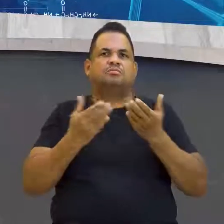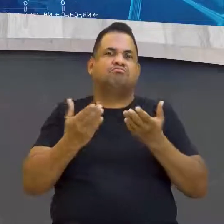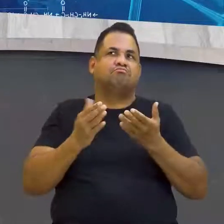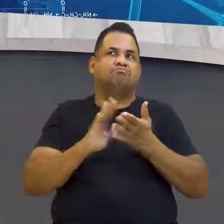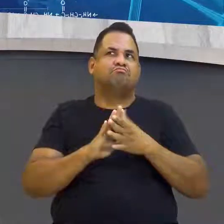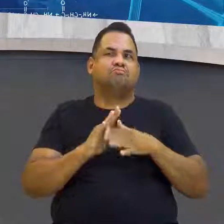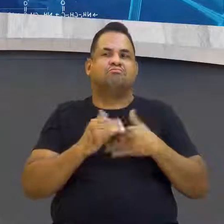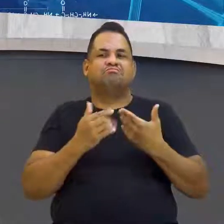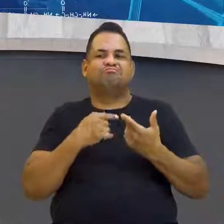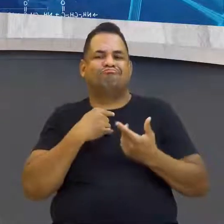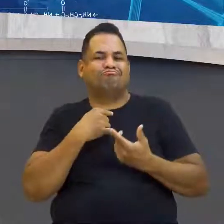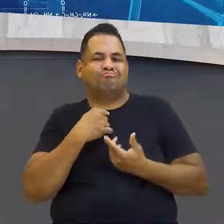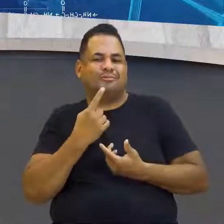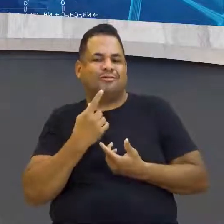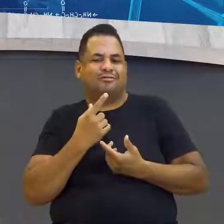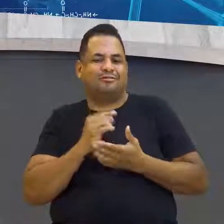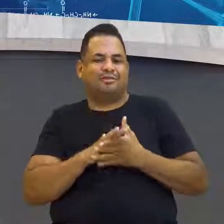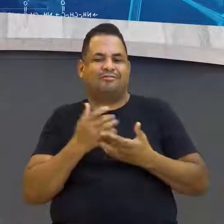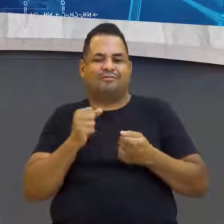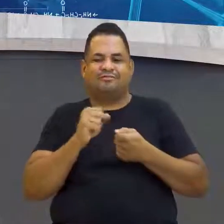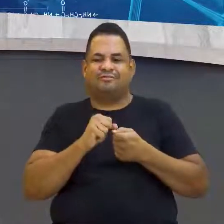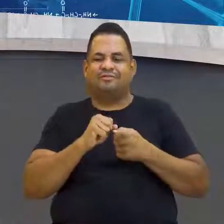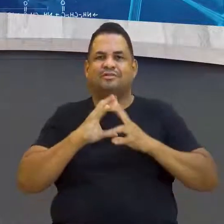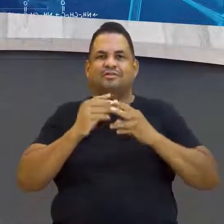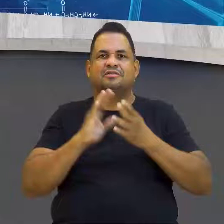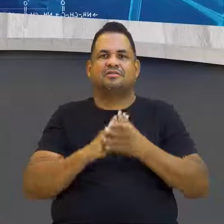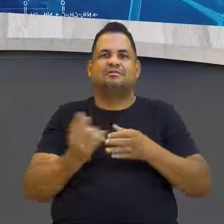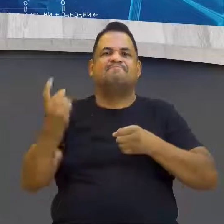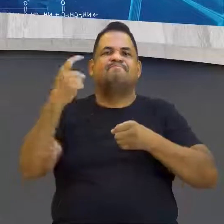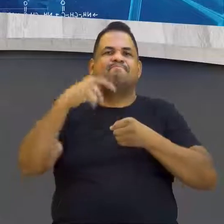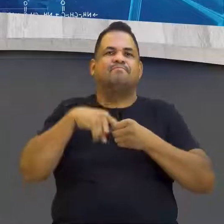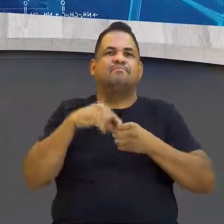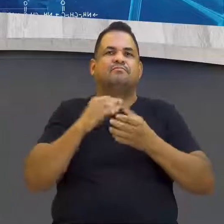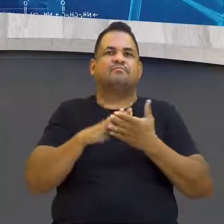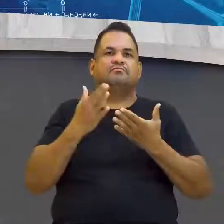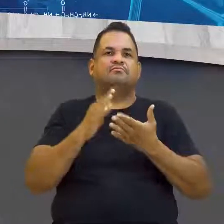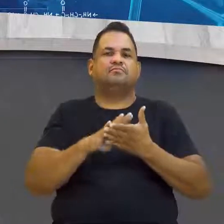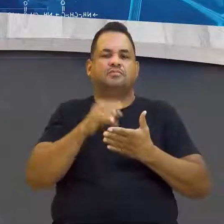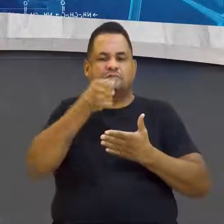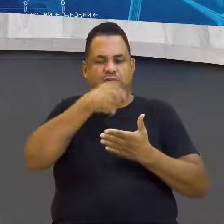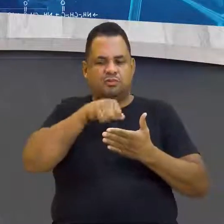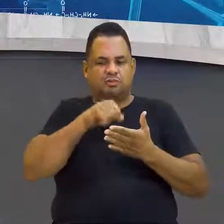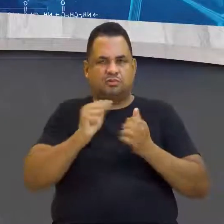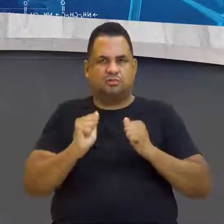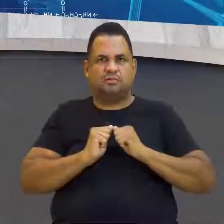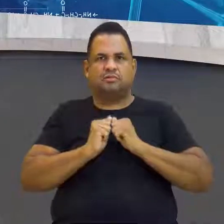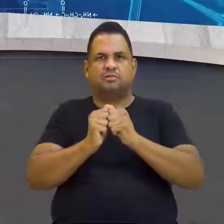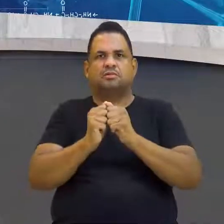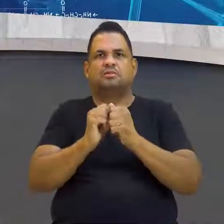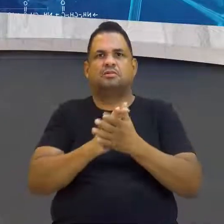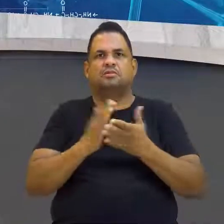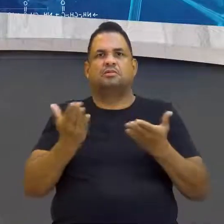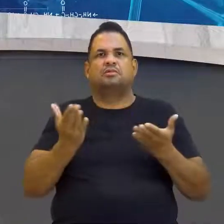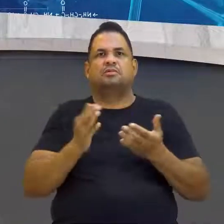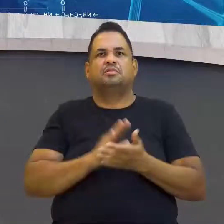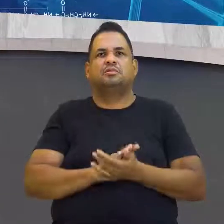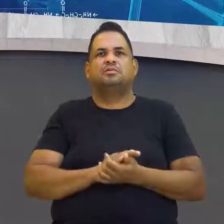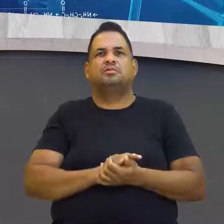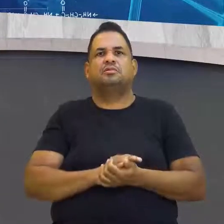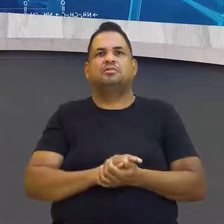bastante para resolver. Por isso que a gente volta sempre para fazer essa correção juntos. E a gente vai agora para o